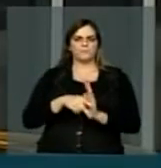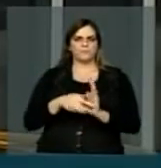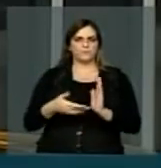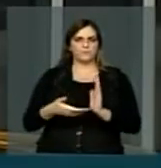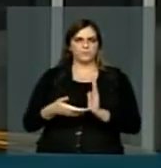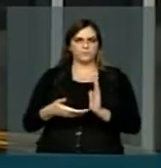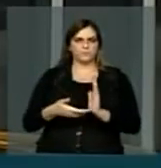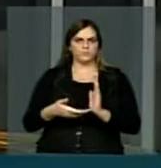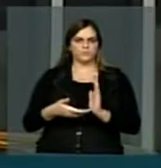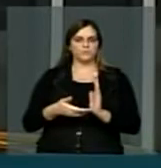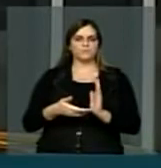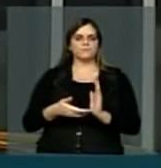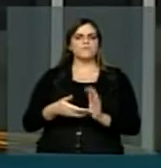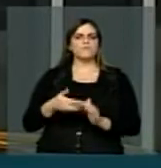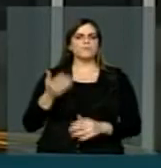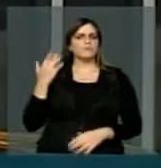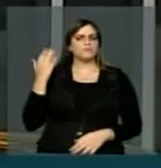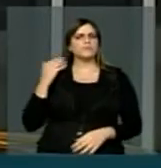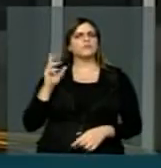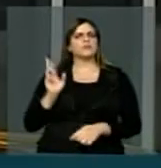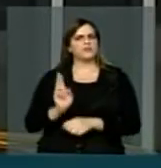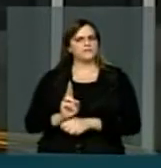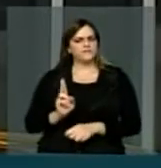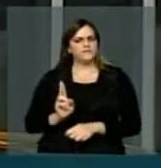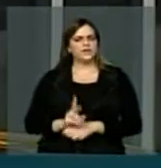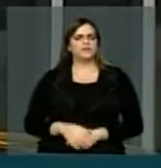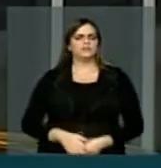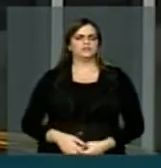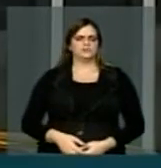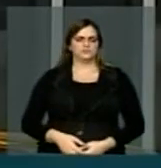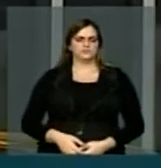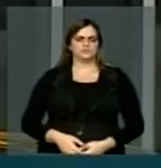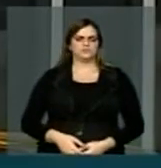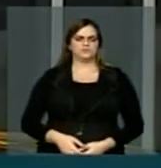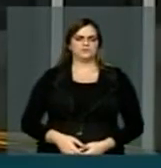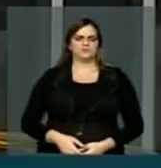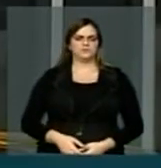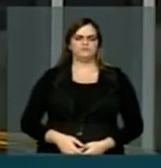plenário, defendeu e defenderam